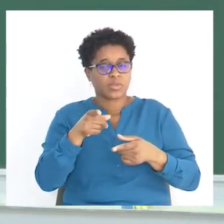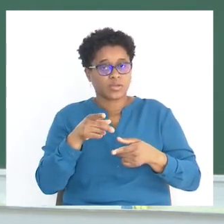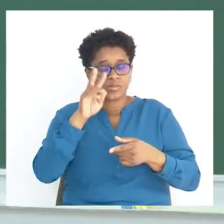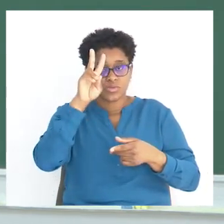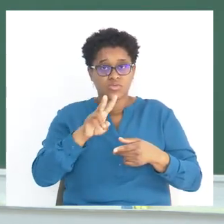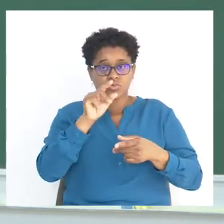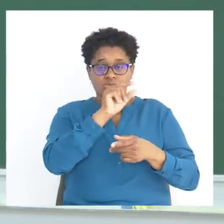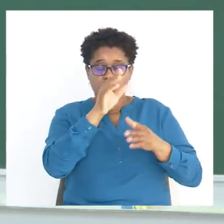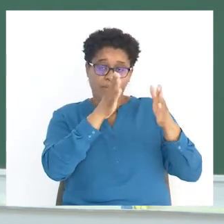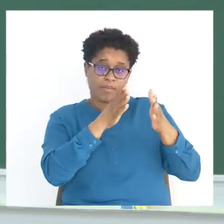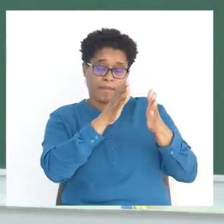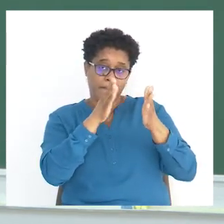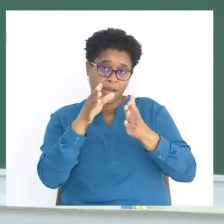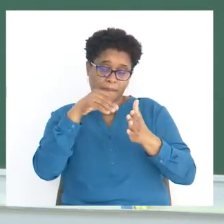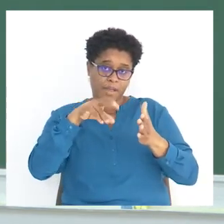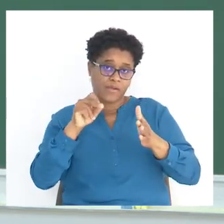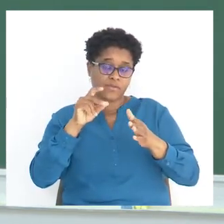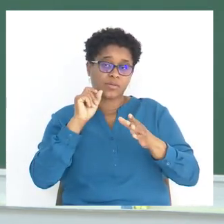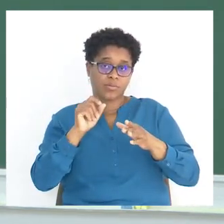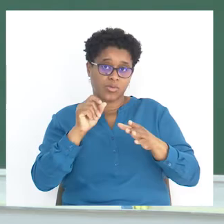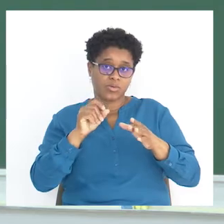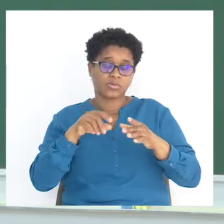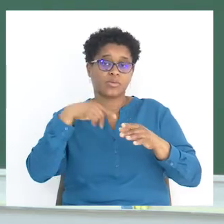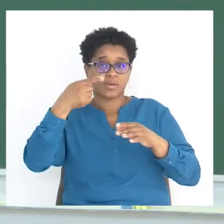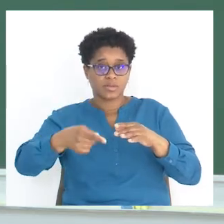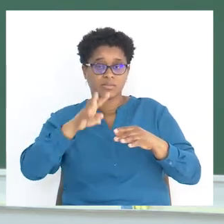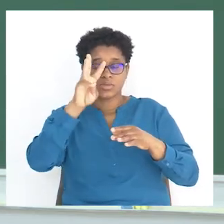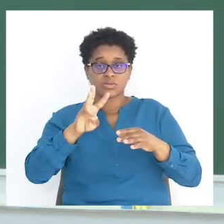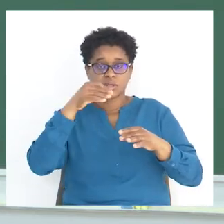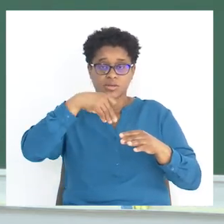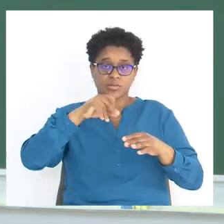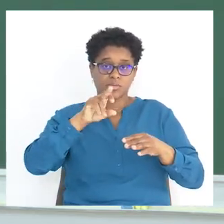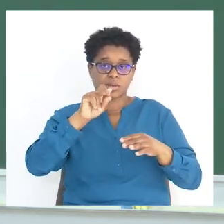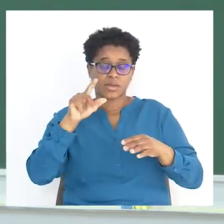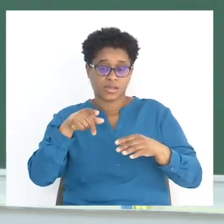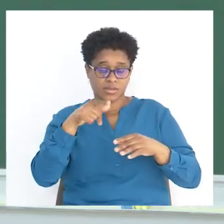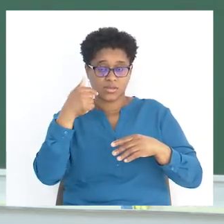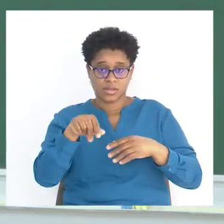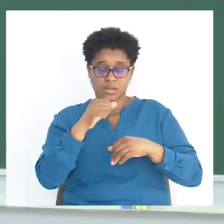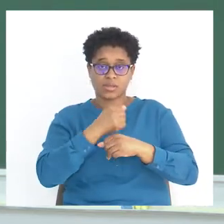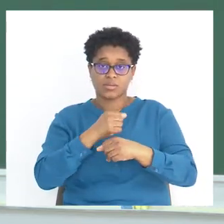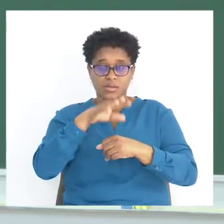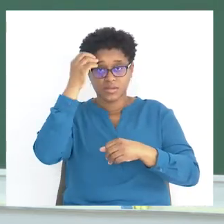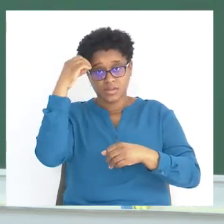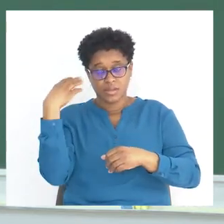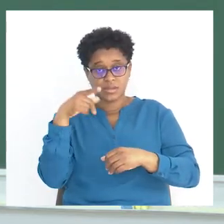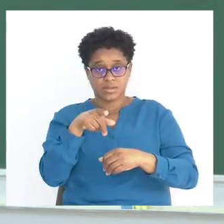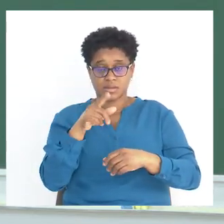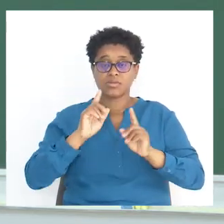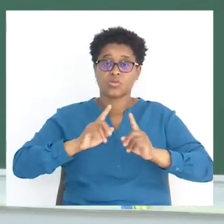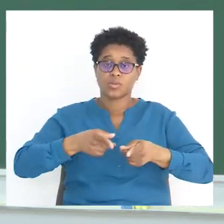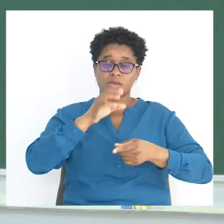parágrafo, ponto e passar para o terceiro parágrafo, está bem? É a técnica que vais ter que trabalhar. Não te esqueças que começas